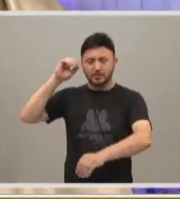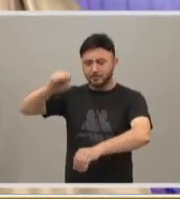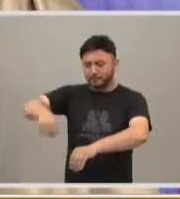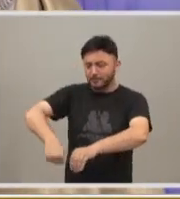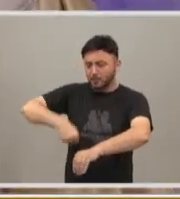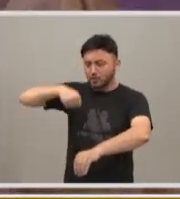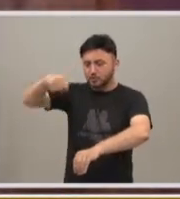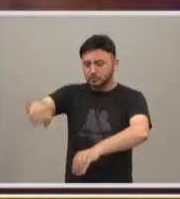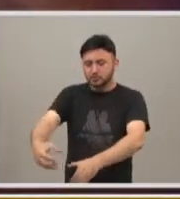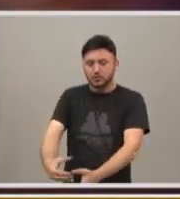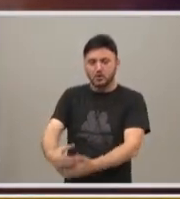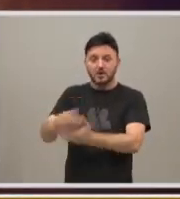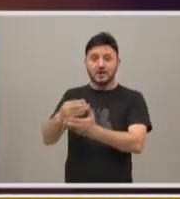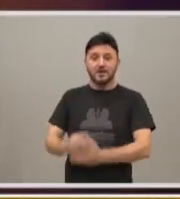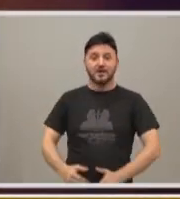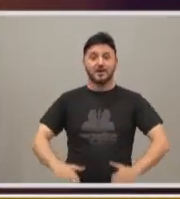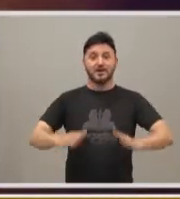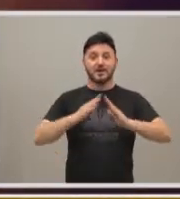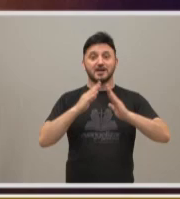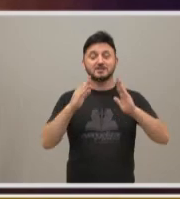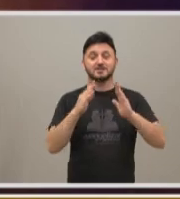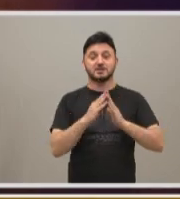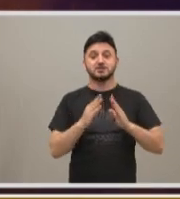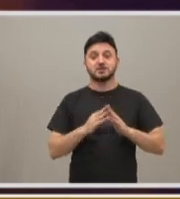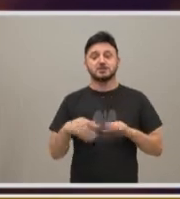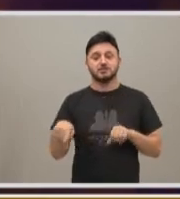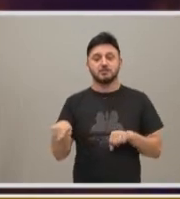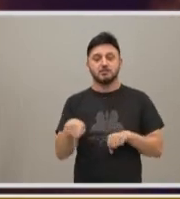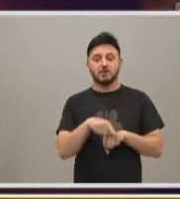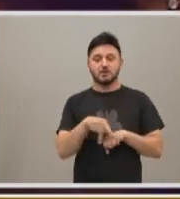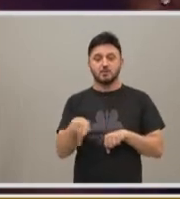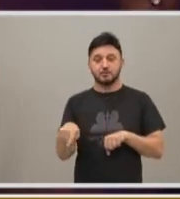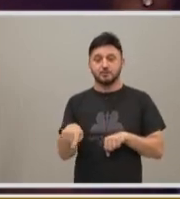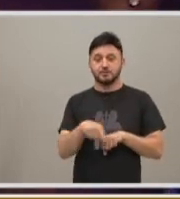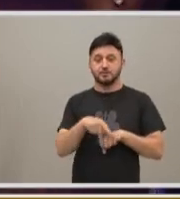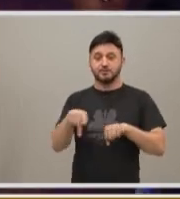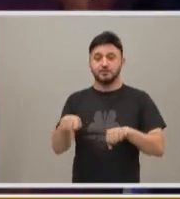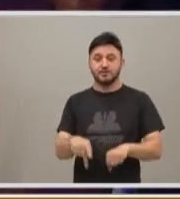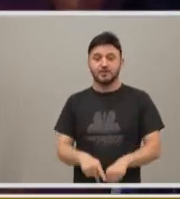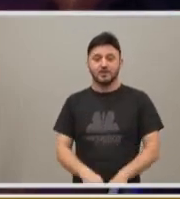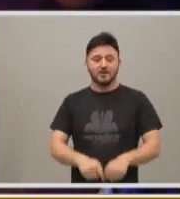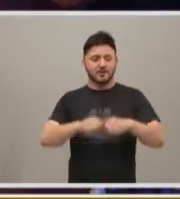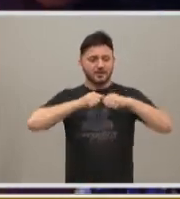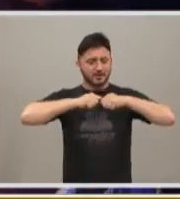naquele poço, em casa de Simão,